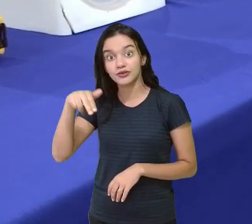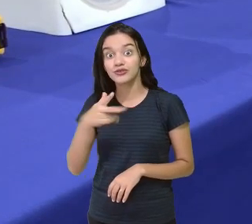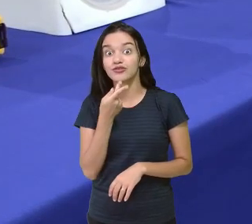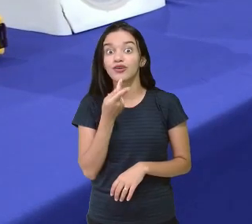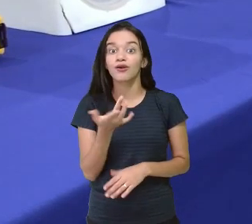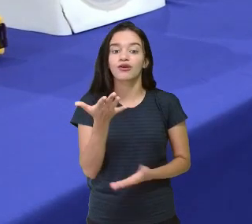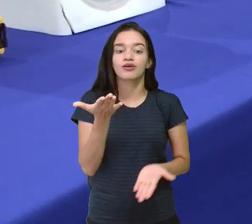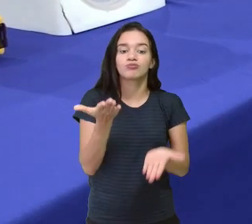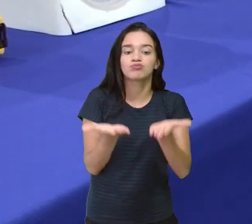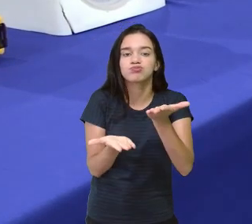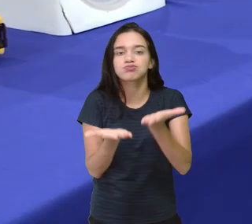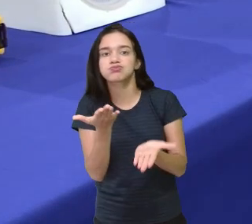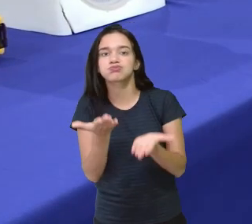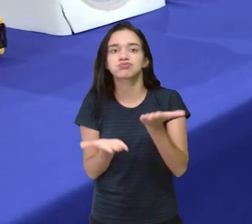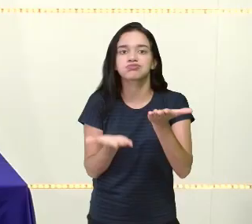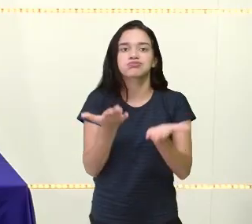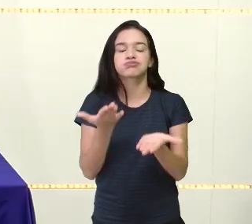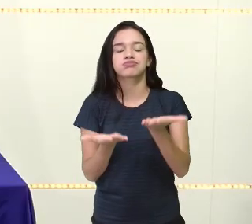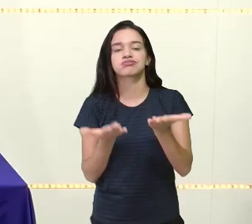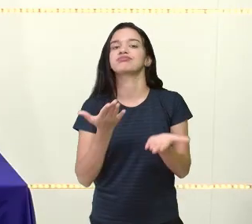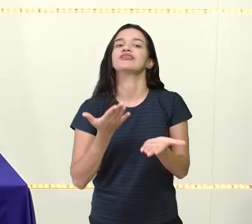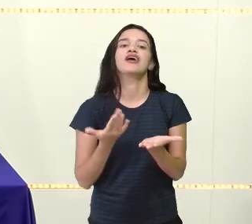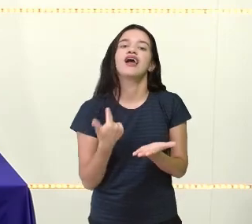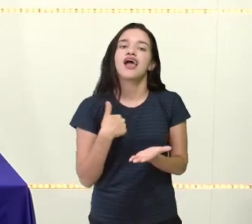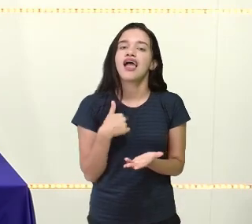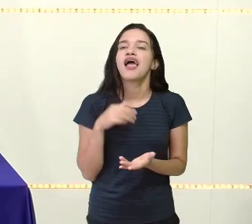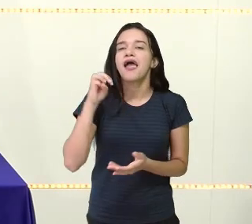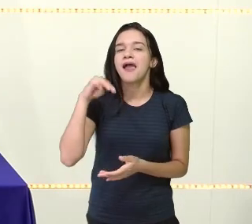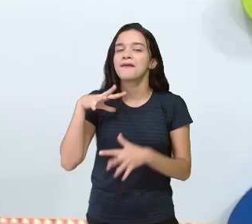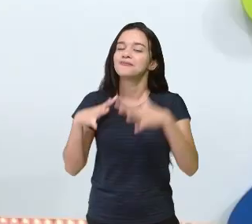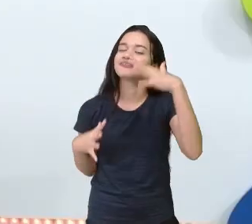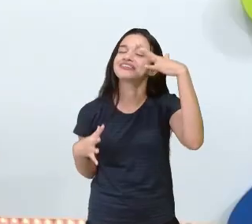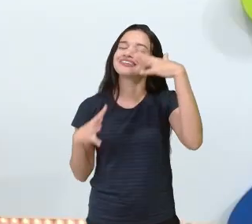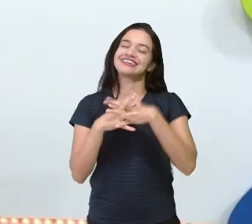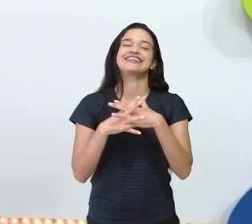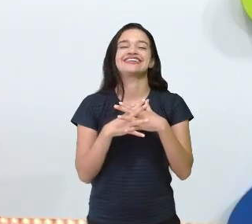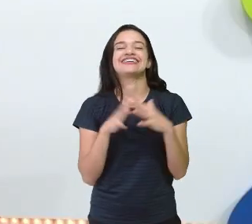coisa para dizer, viu? Sim. Sobre essa medida aí. Sim. Ela é massa.